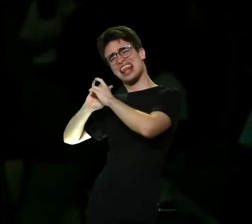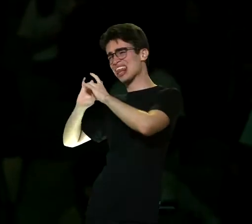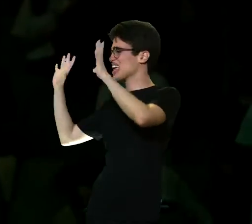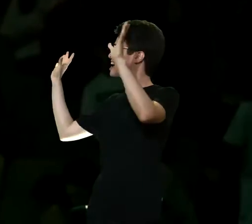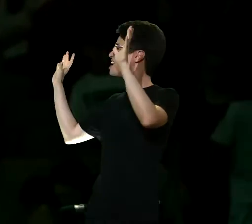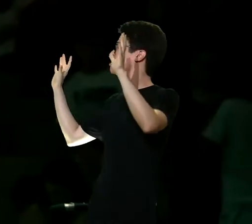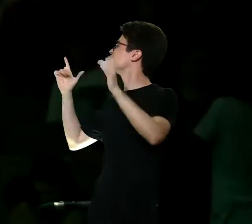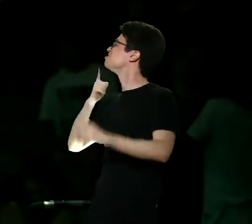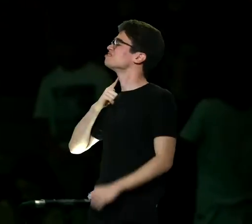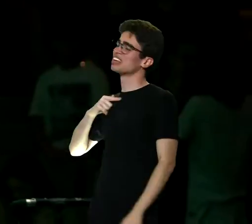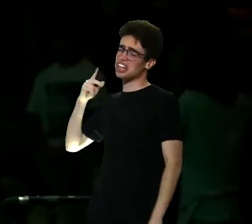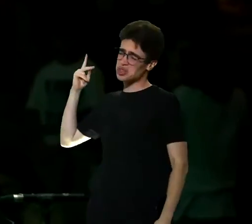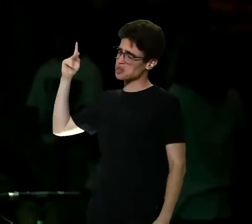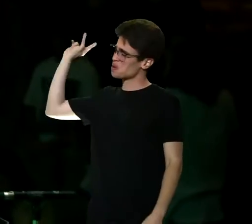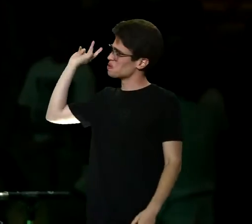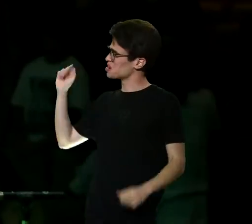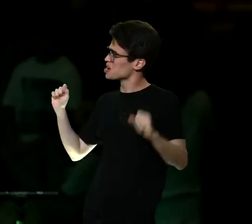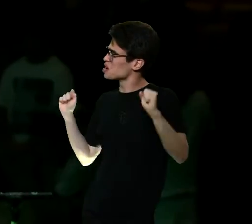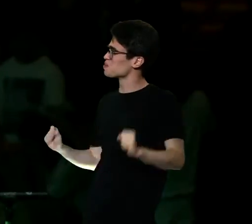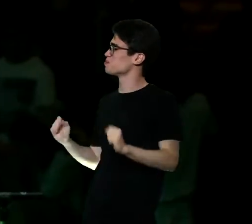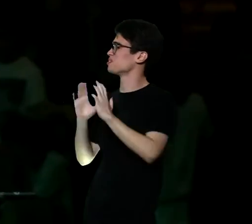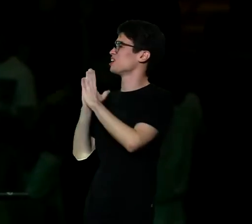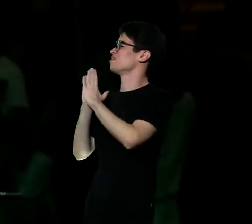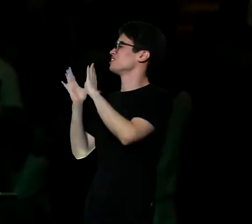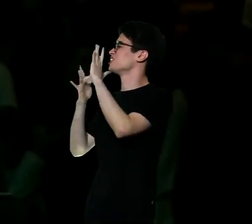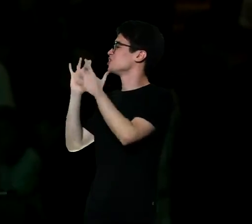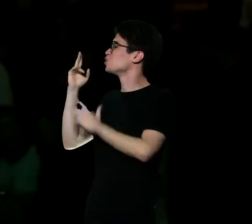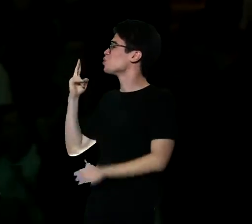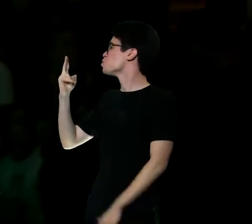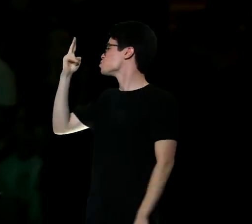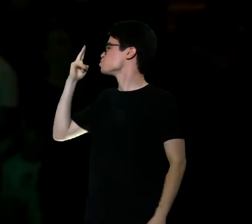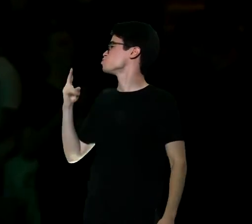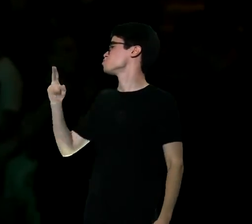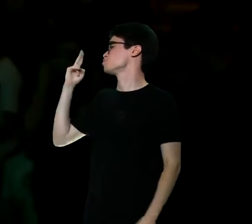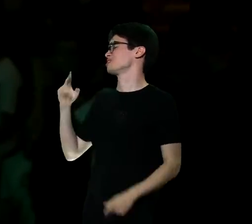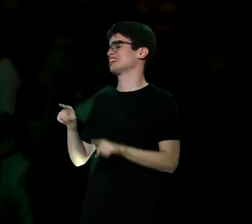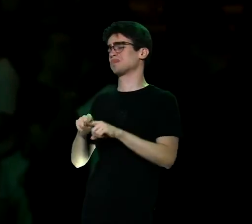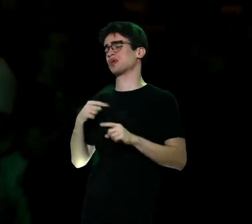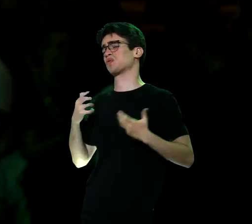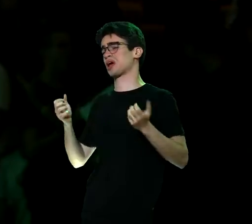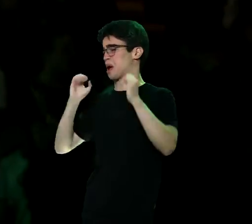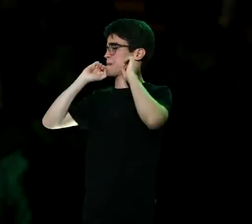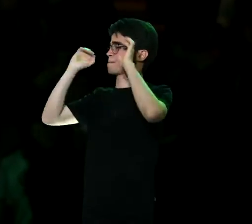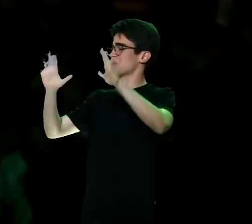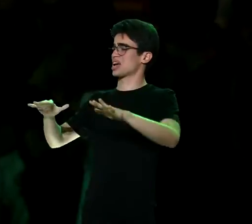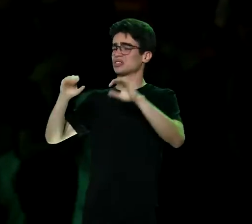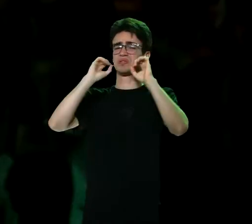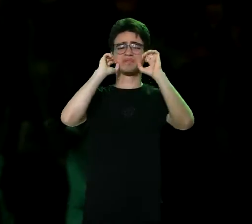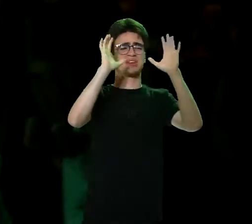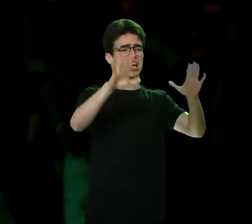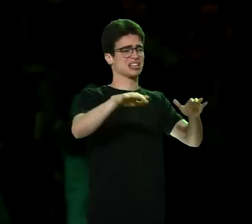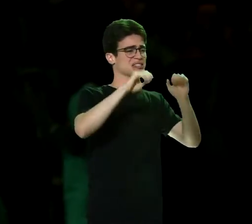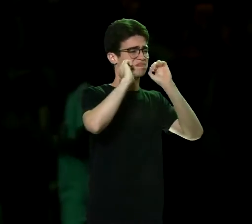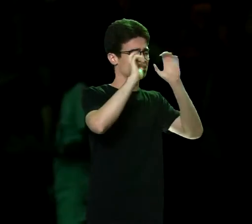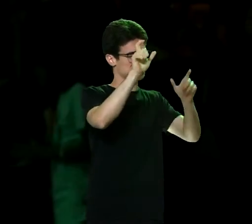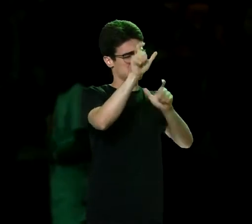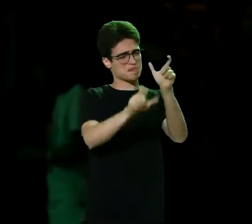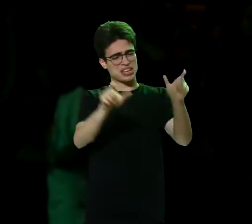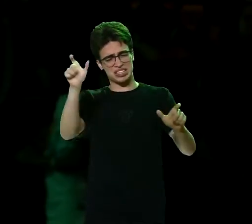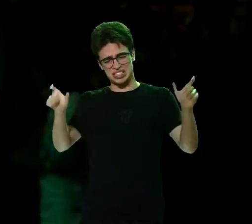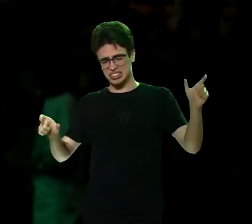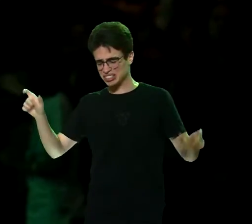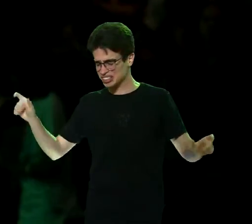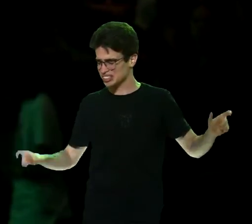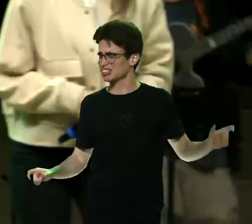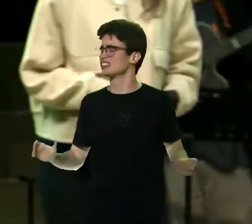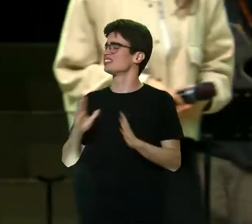Senhor quiser. Usa as nossas vidas agora na vida uns dos outros, Pai. Nos enche com o Seu Espírito Santo, Jesus. Toma quem nós somos,